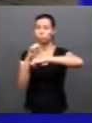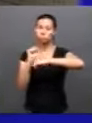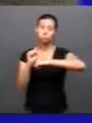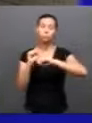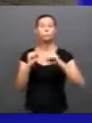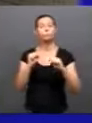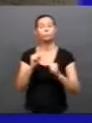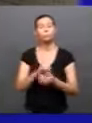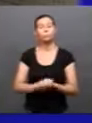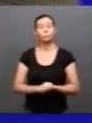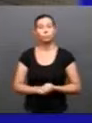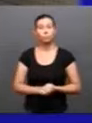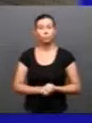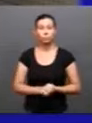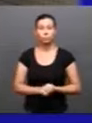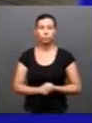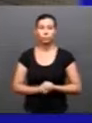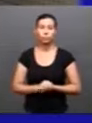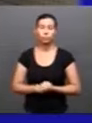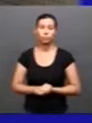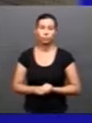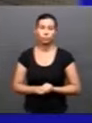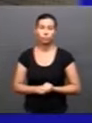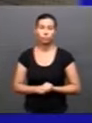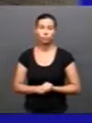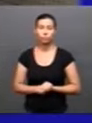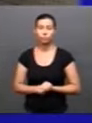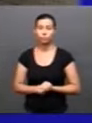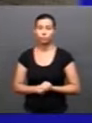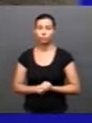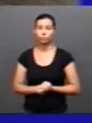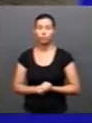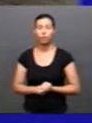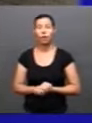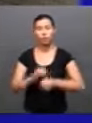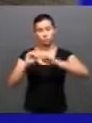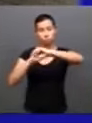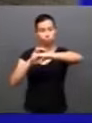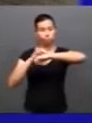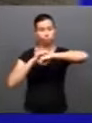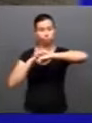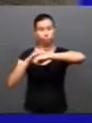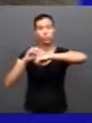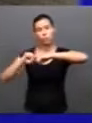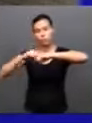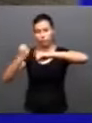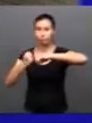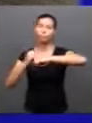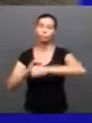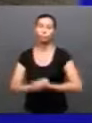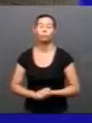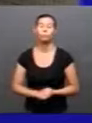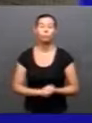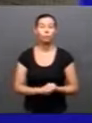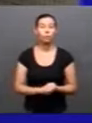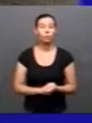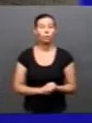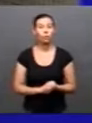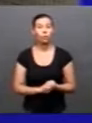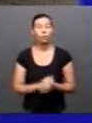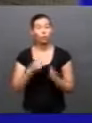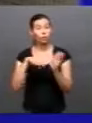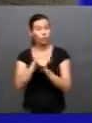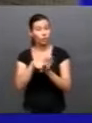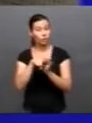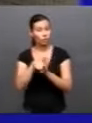forte, essa ponte ela pode se colapsar, pode se quebrar, né, devido à ação do vento. Então, essa análise ela